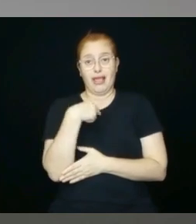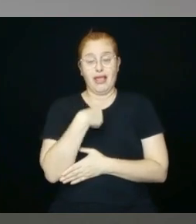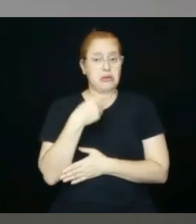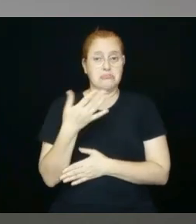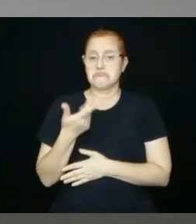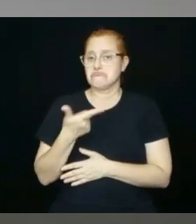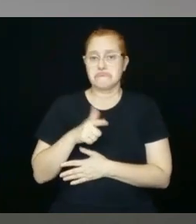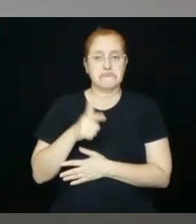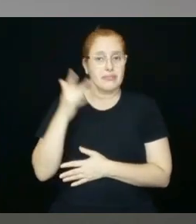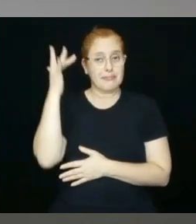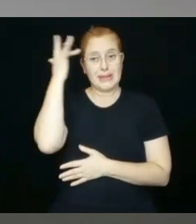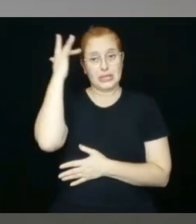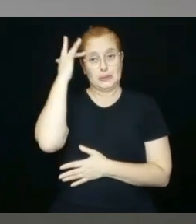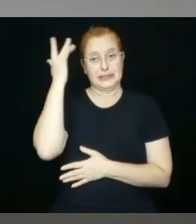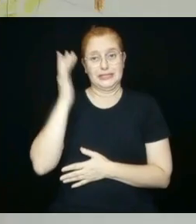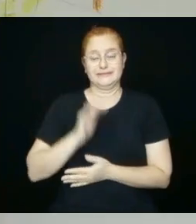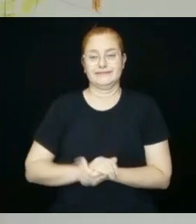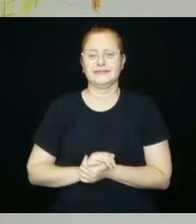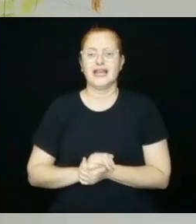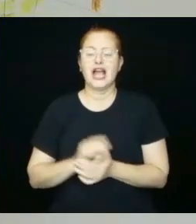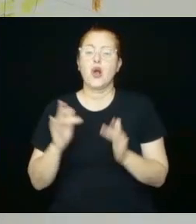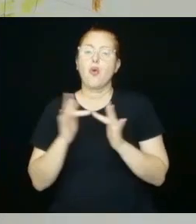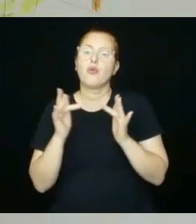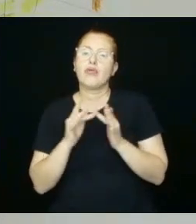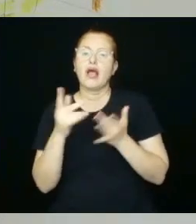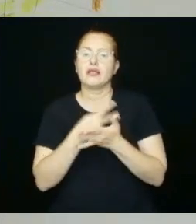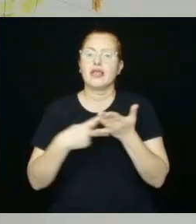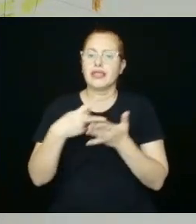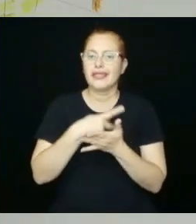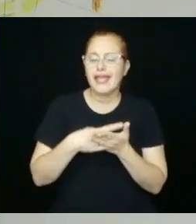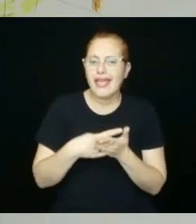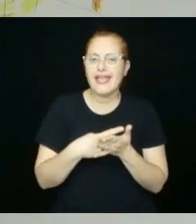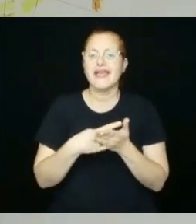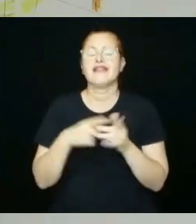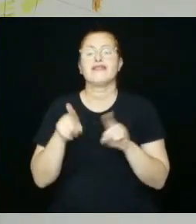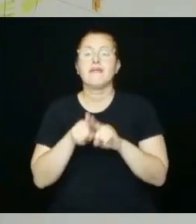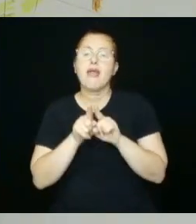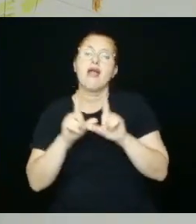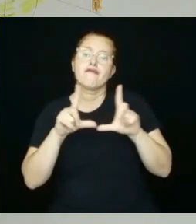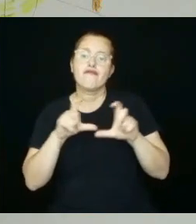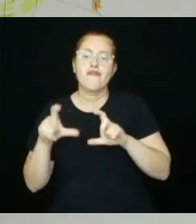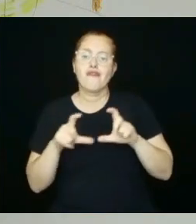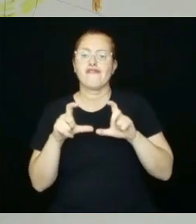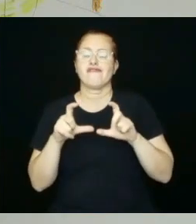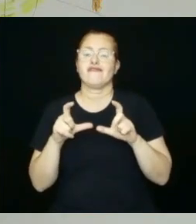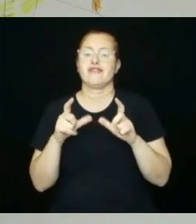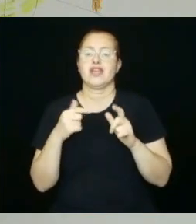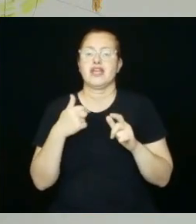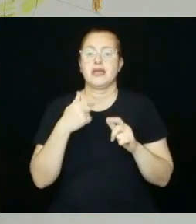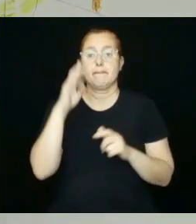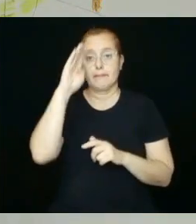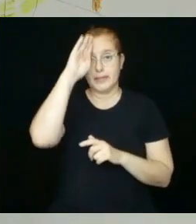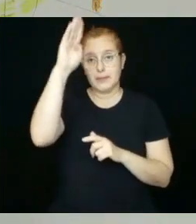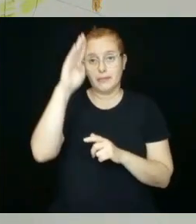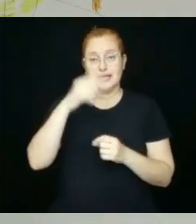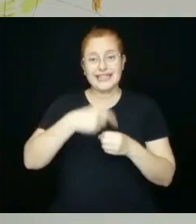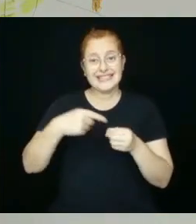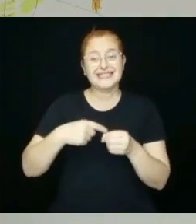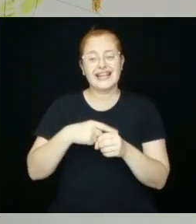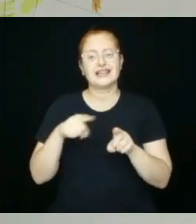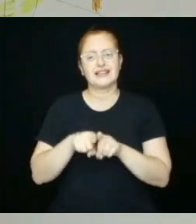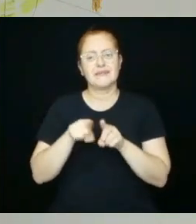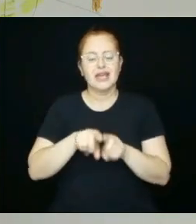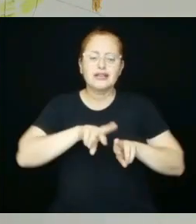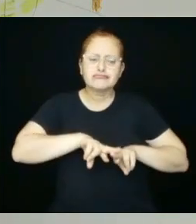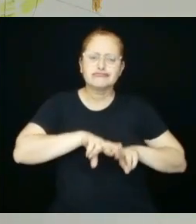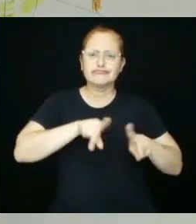nada. E aí, contato com o desenho mais próximo, contato com a fotografia, e principalmente contato com a cidade, a